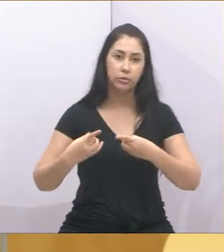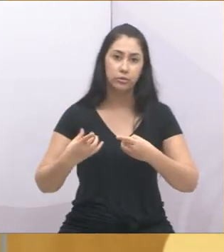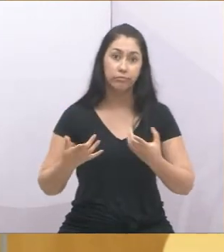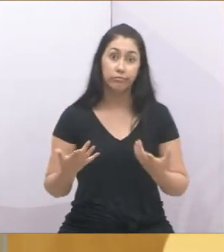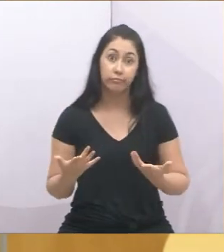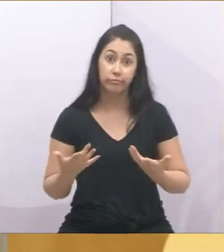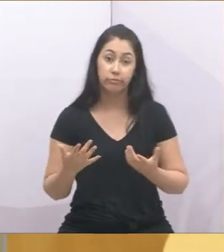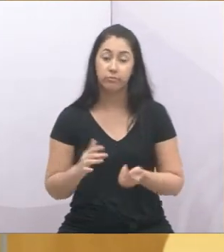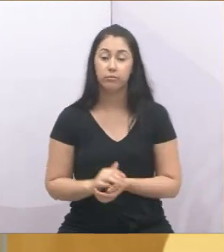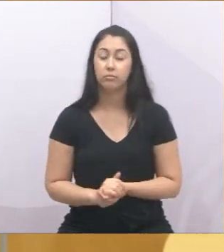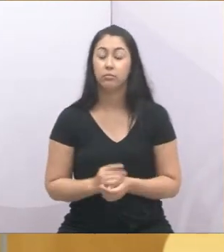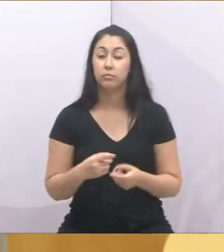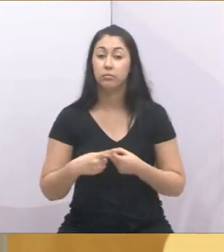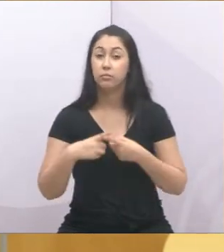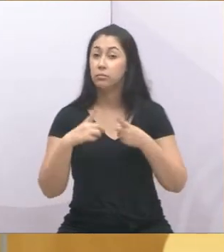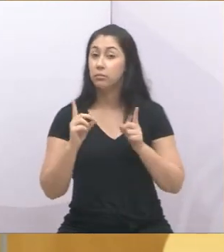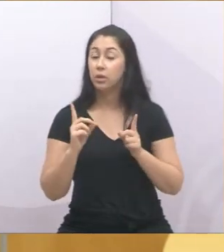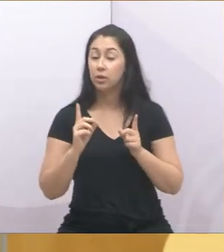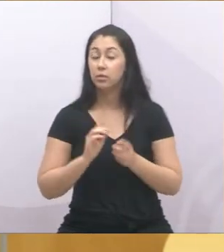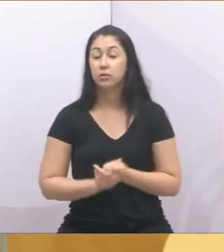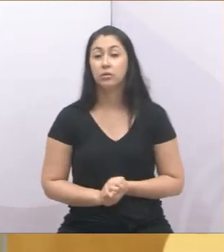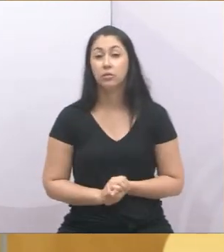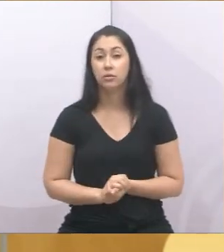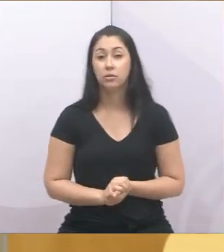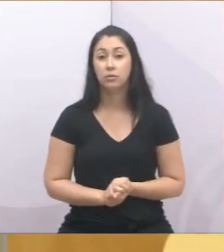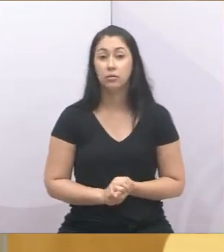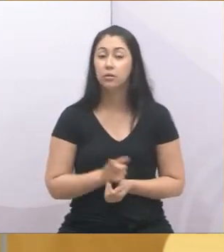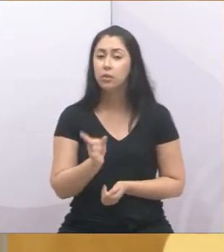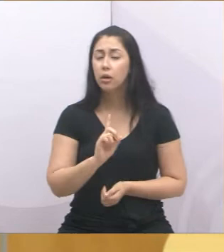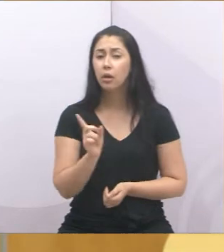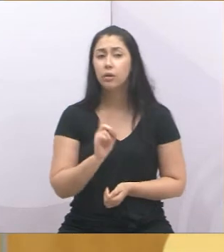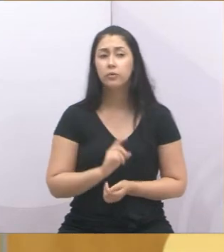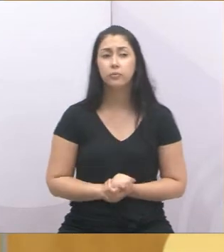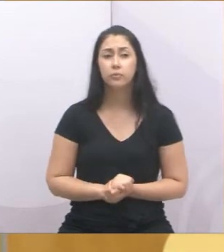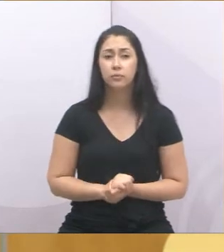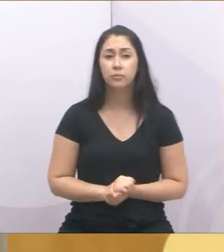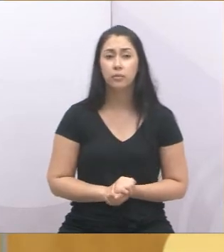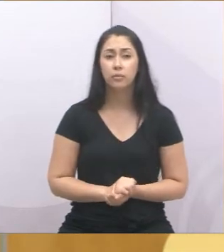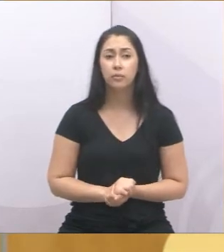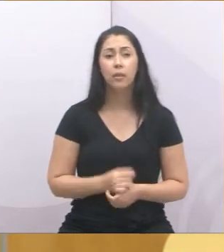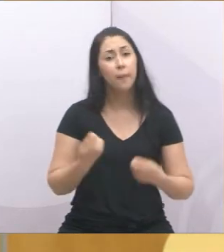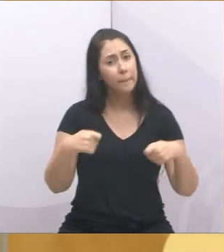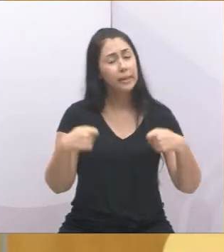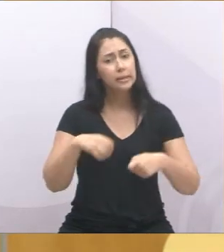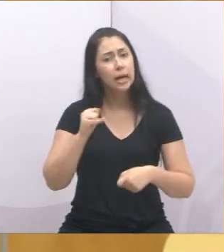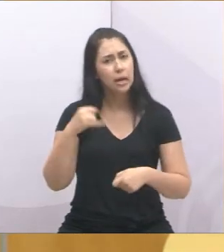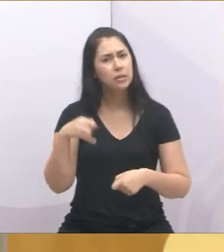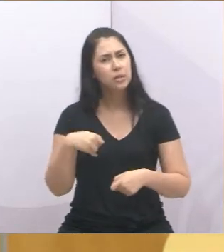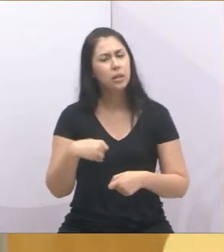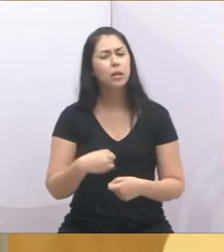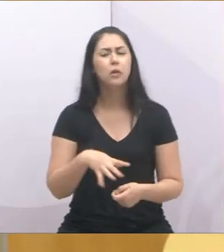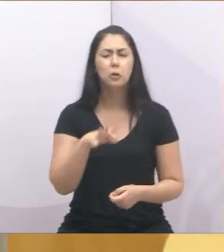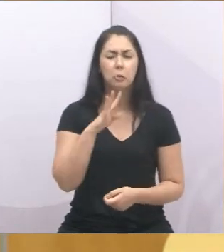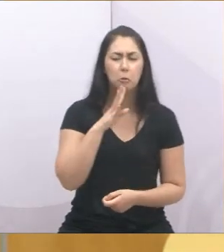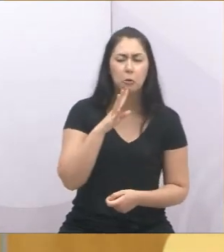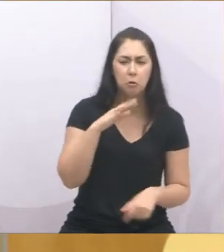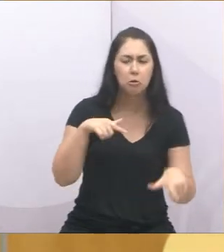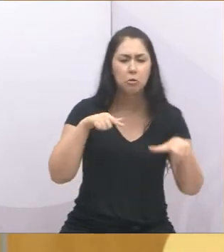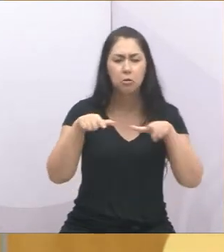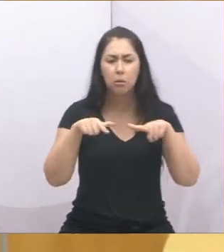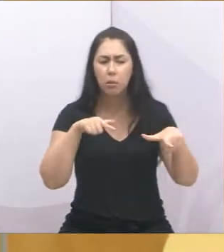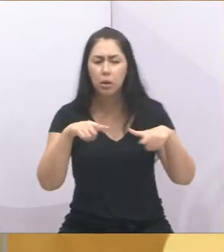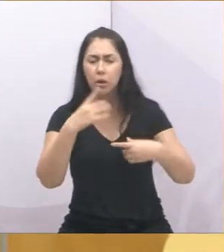mas diretamente. Pelo contrário, ele deve envolver-se, deve trabalhar na